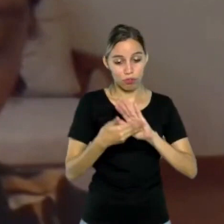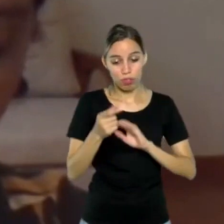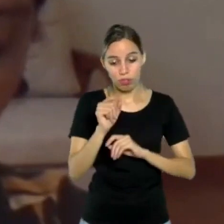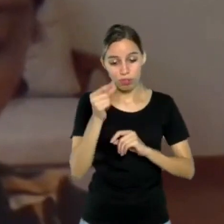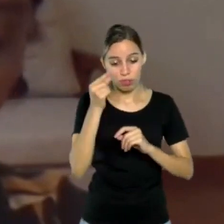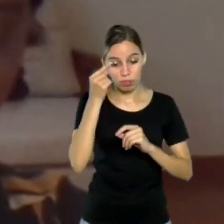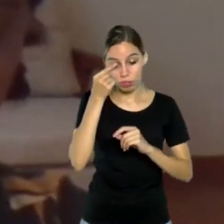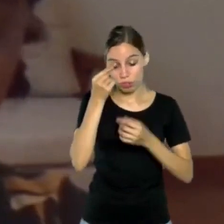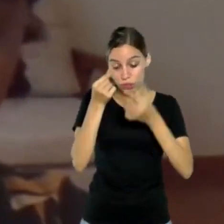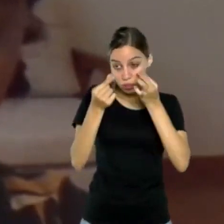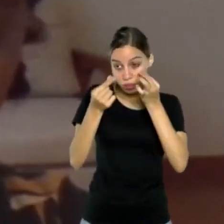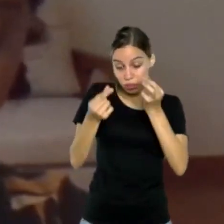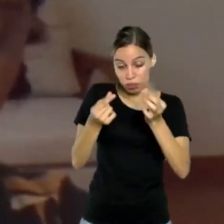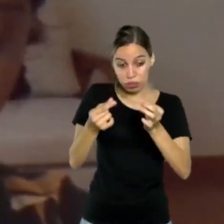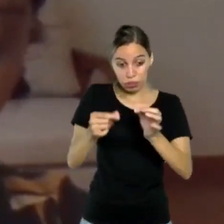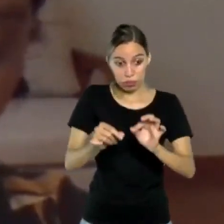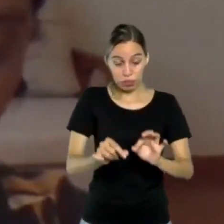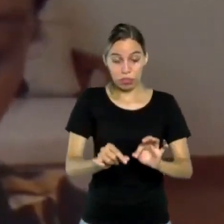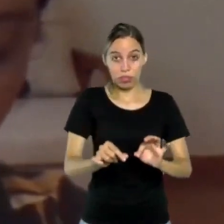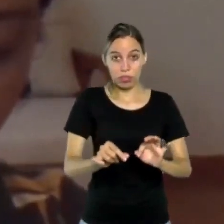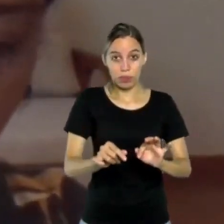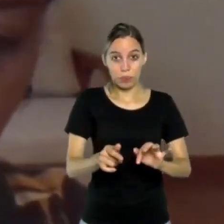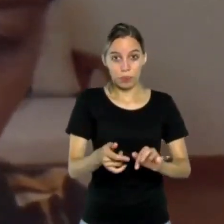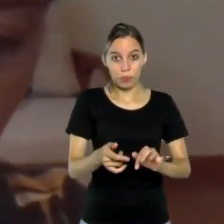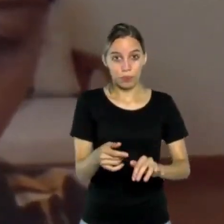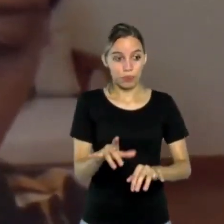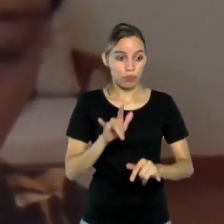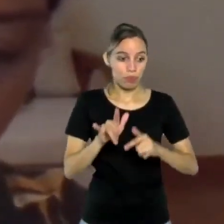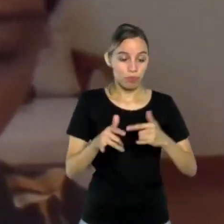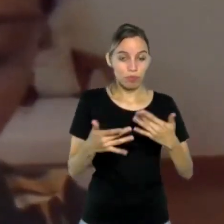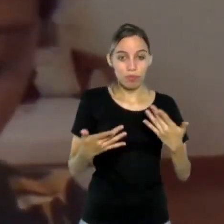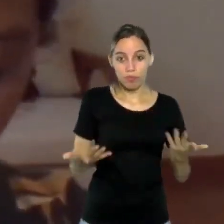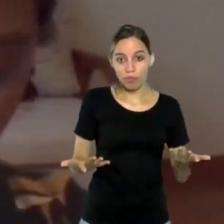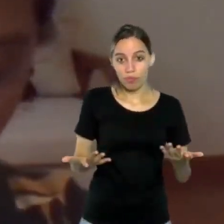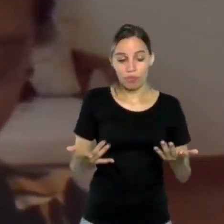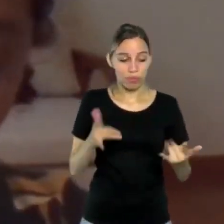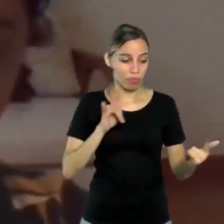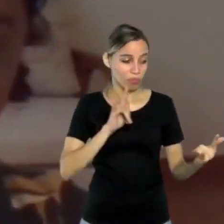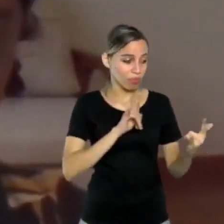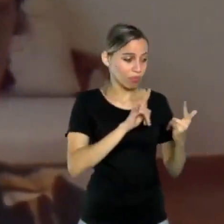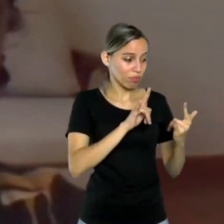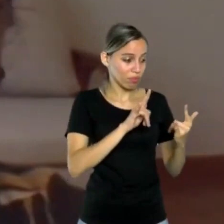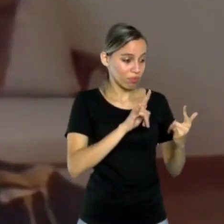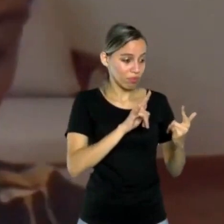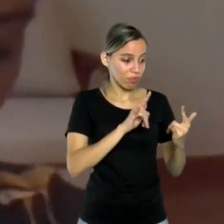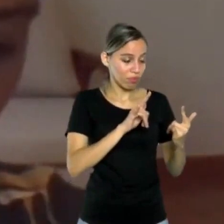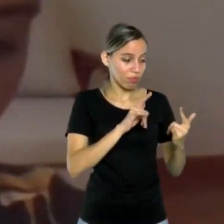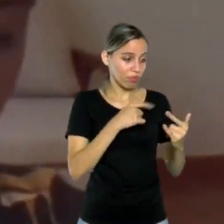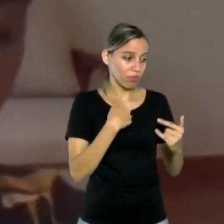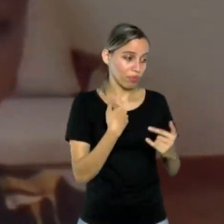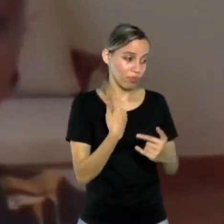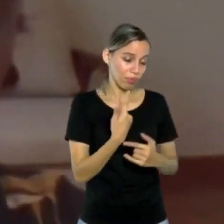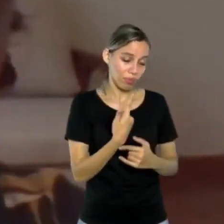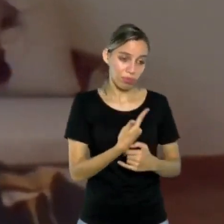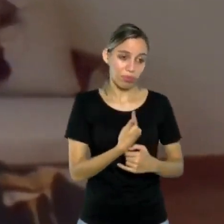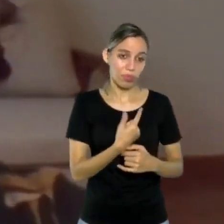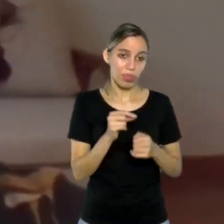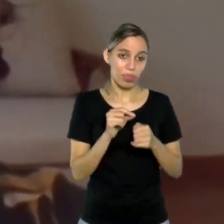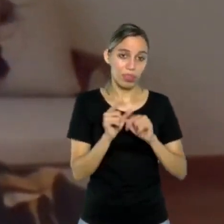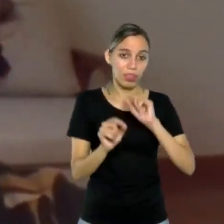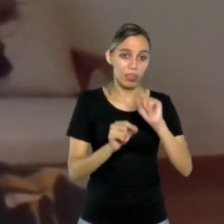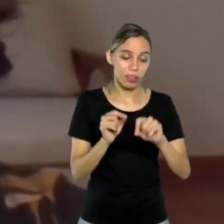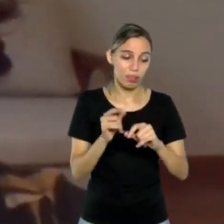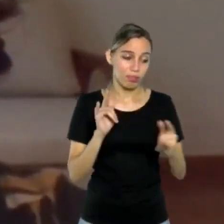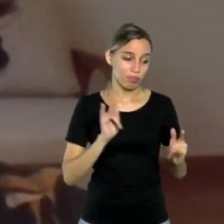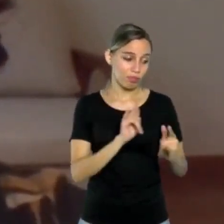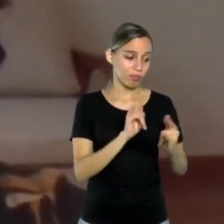líquido produzido pelo amor dedicado aos que vão embora. Nos fizemos a companhia que poderíamos. Quem mais guardaria comigo